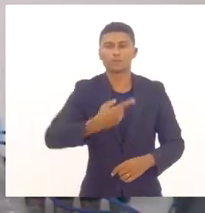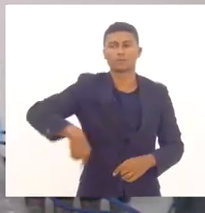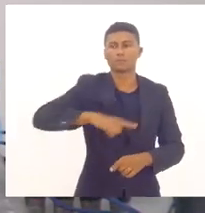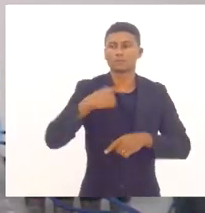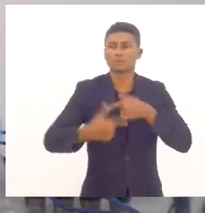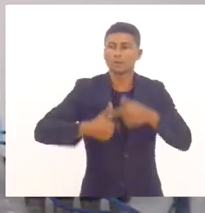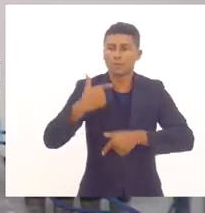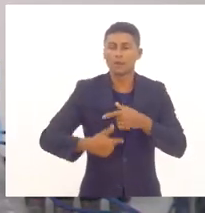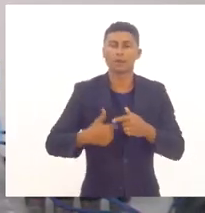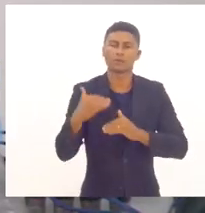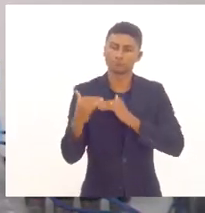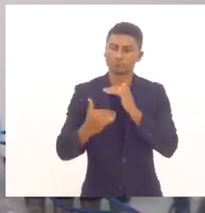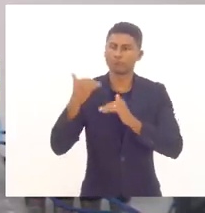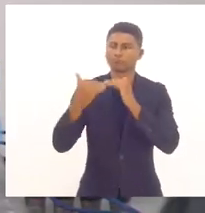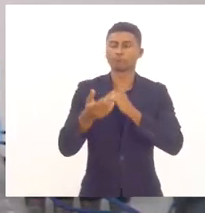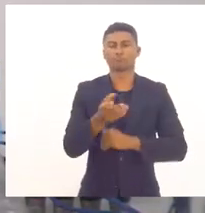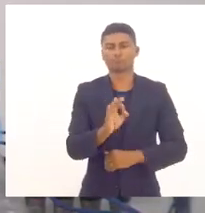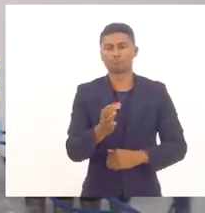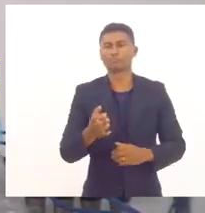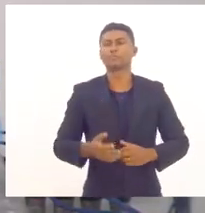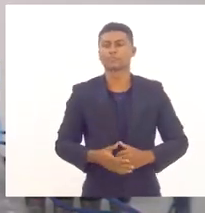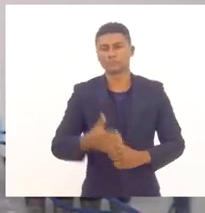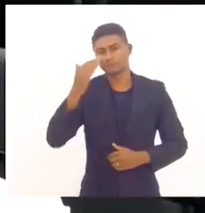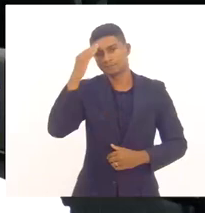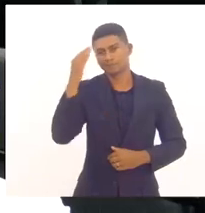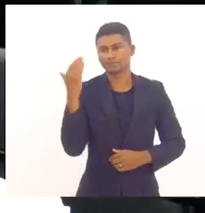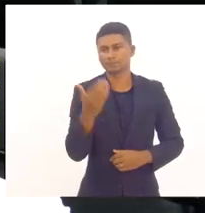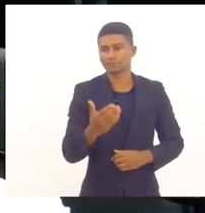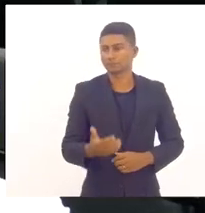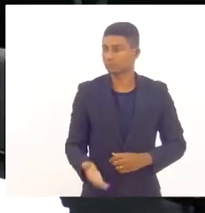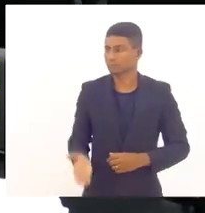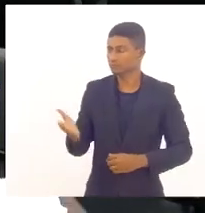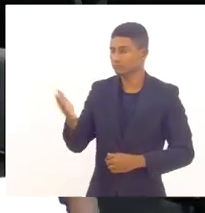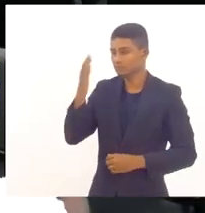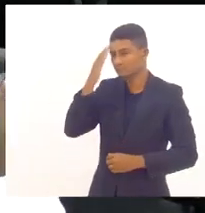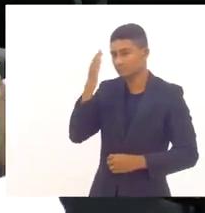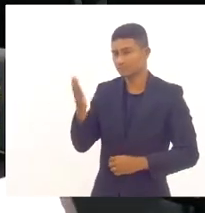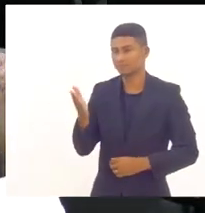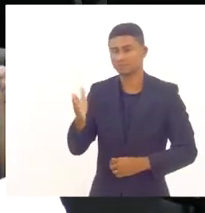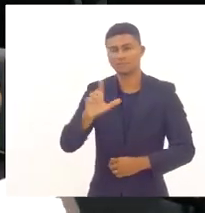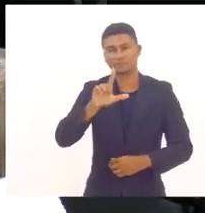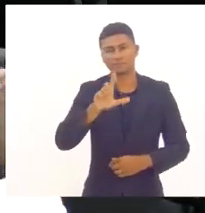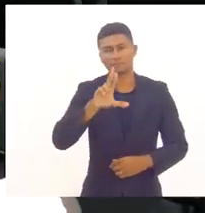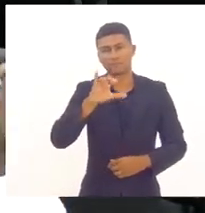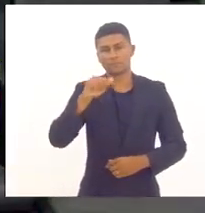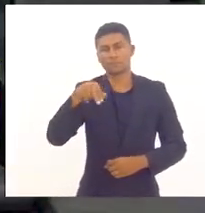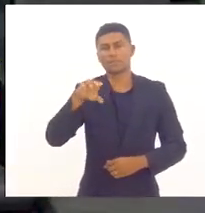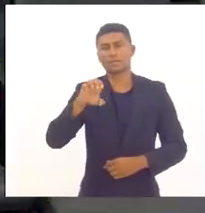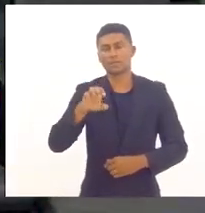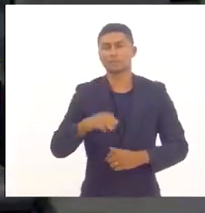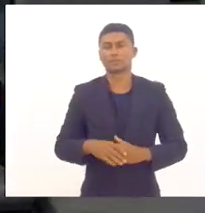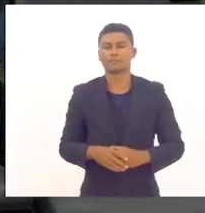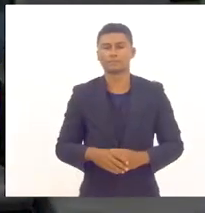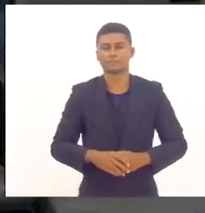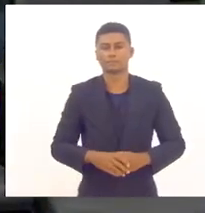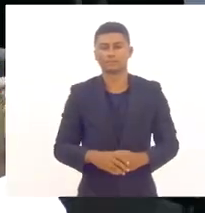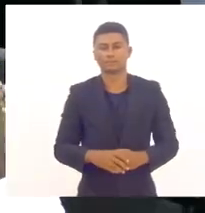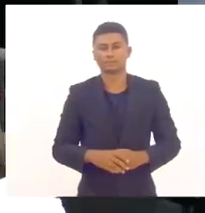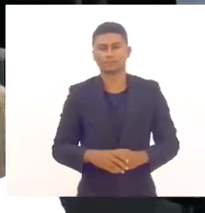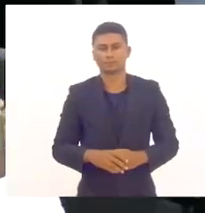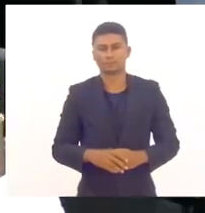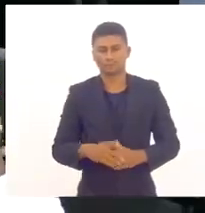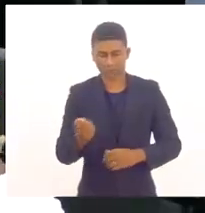trabalho também do lado de lá. Muito obrigada. Obrigado você, Luciene Figueiredo. Deixa eu só, antes da gente... A gente está